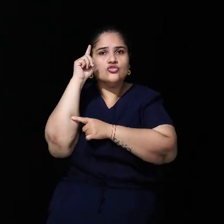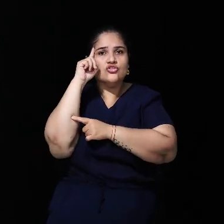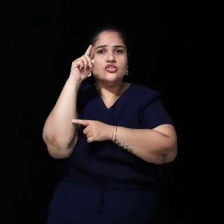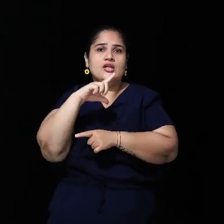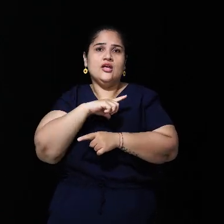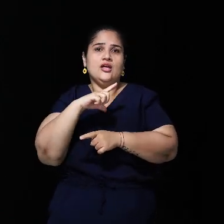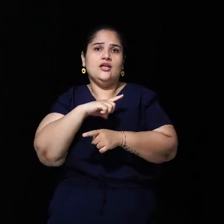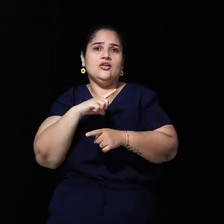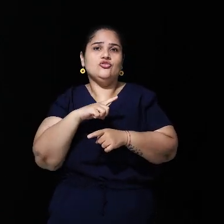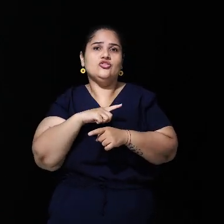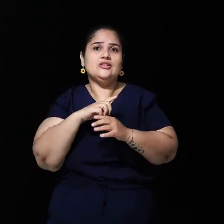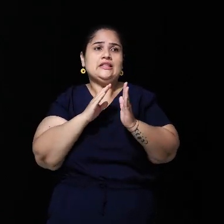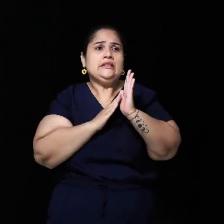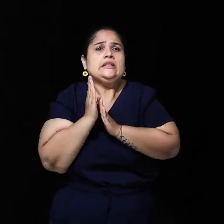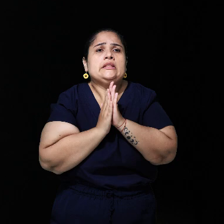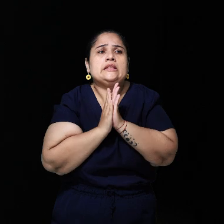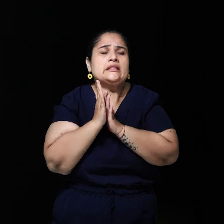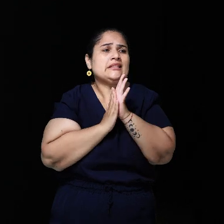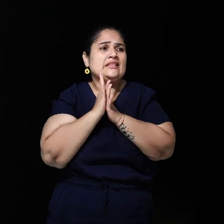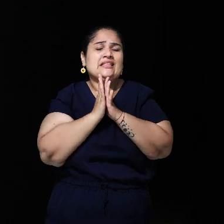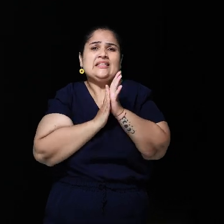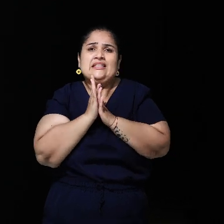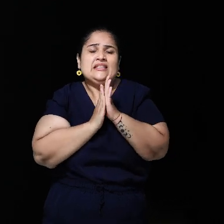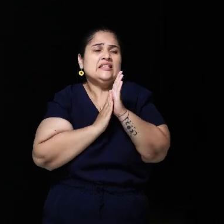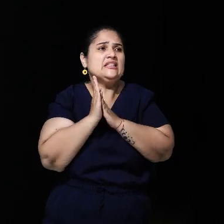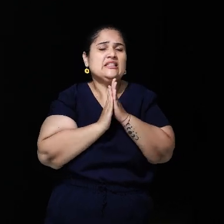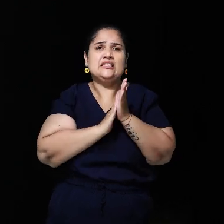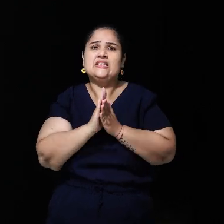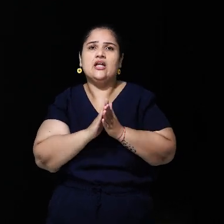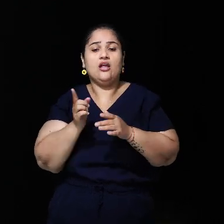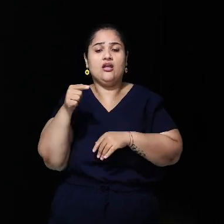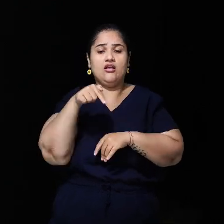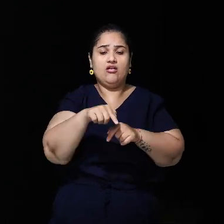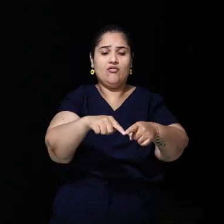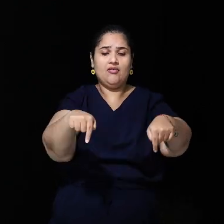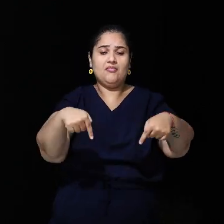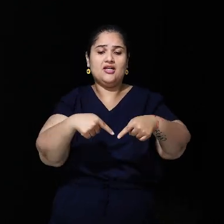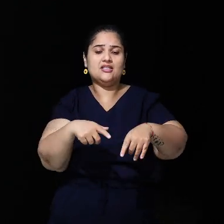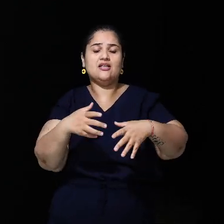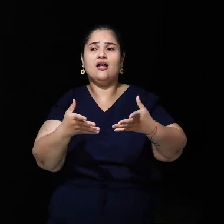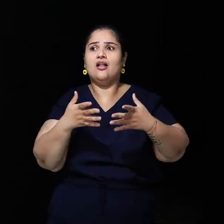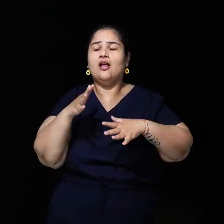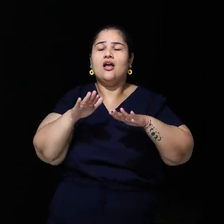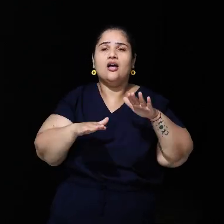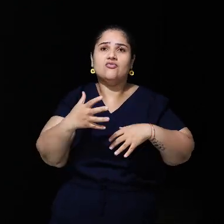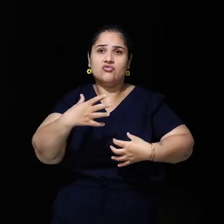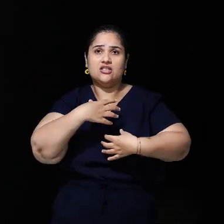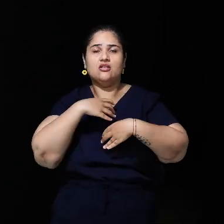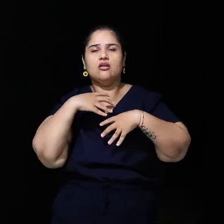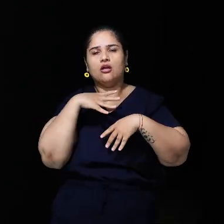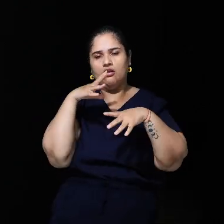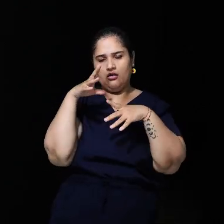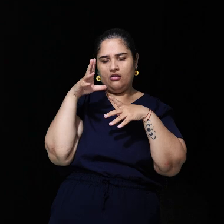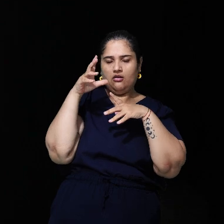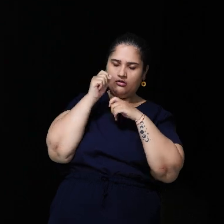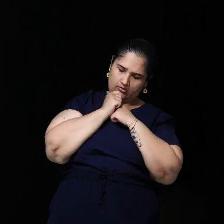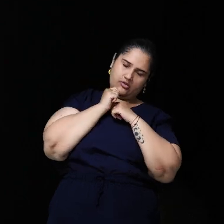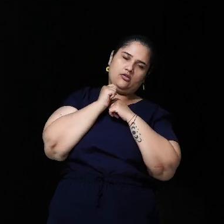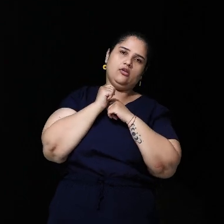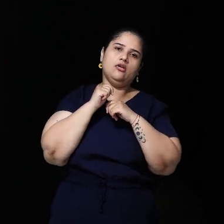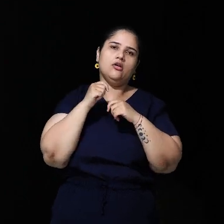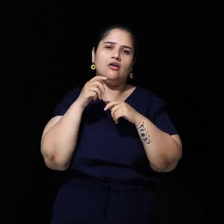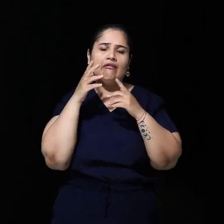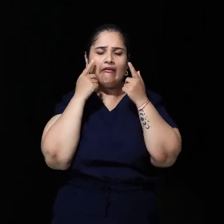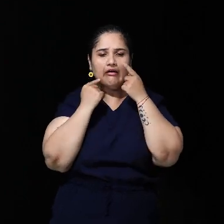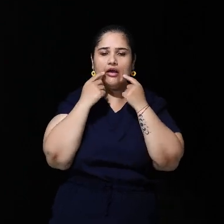ansiedade. Eu ia para dentro de sala, aí às vezes estava querendo desmaiar, chorava, aí os pessoal me levar para o